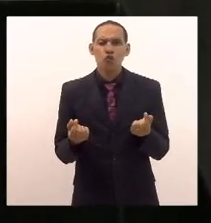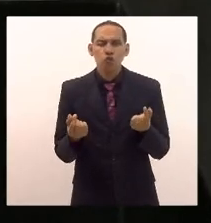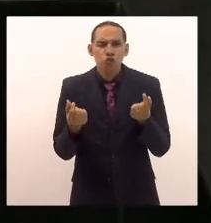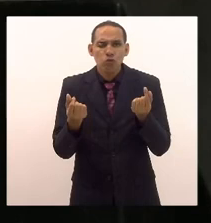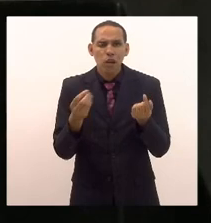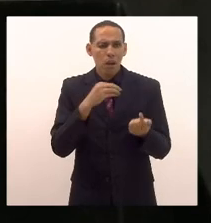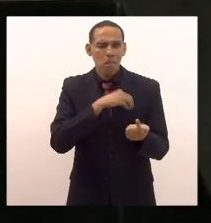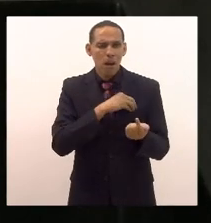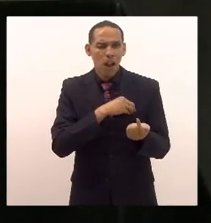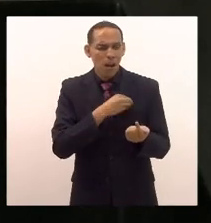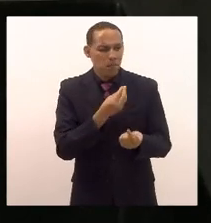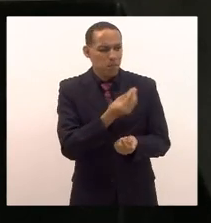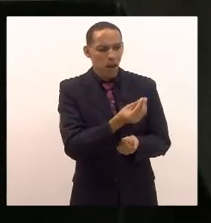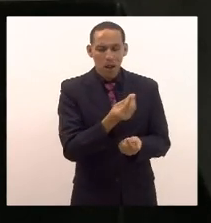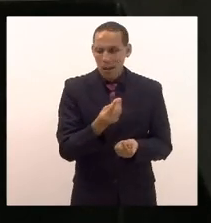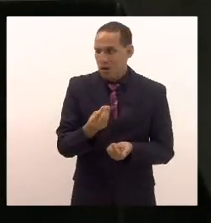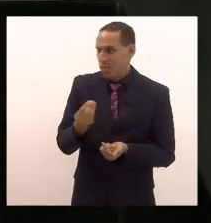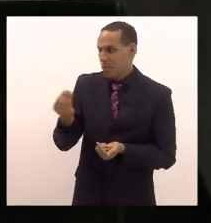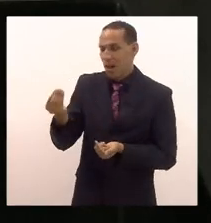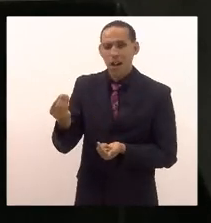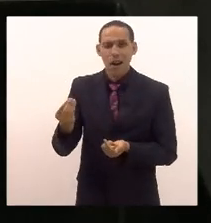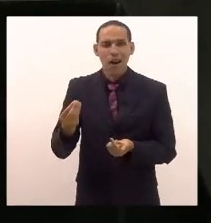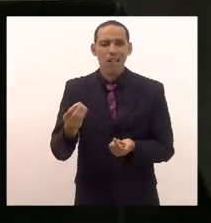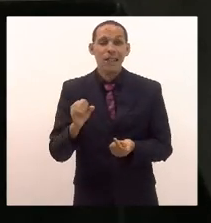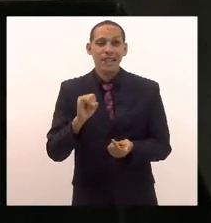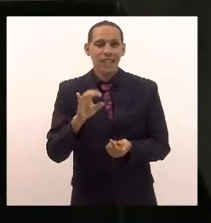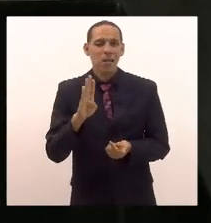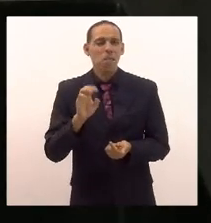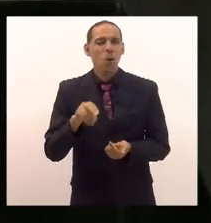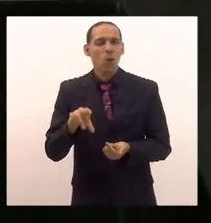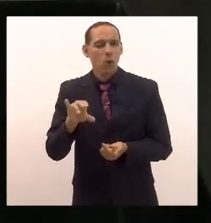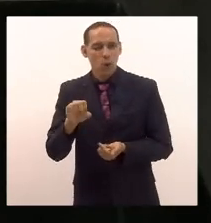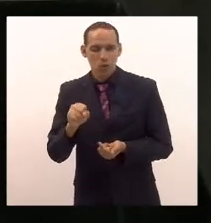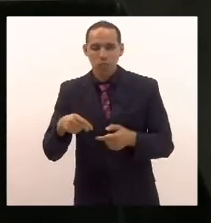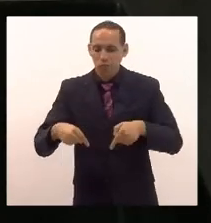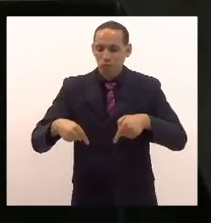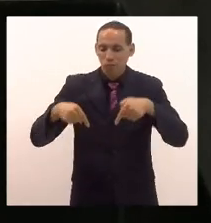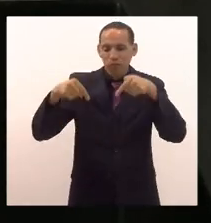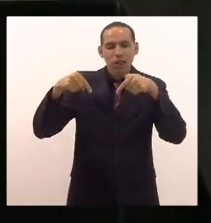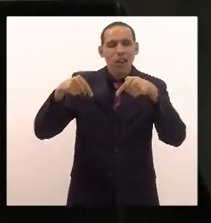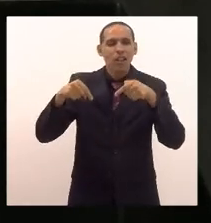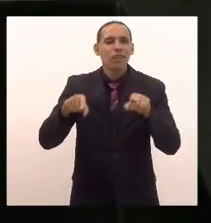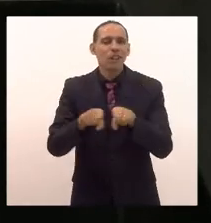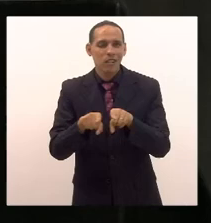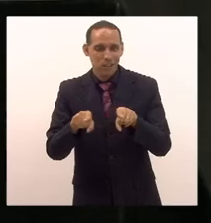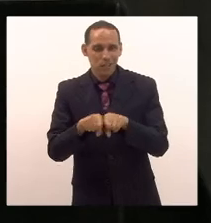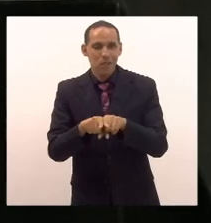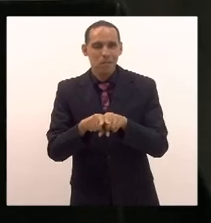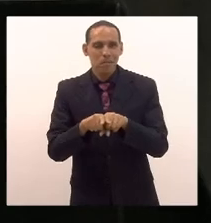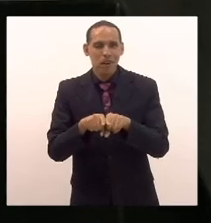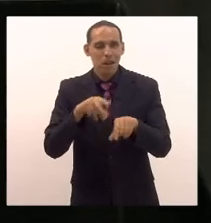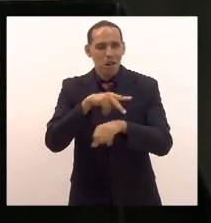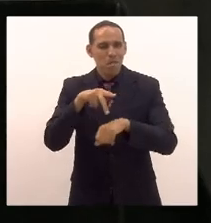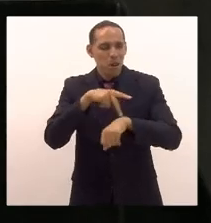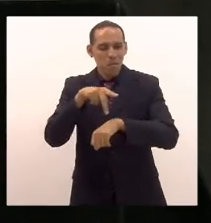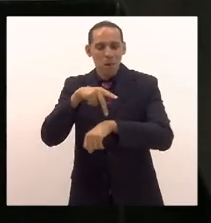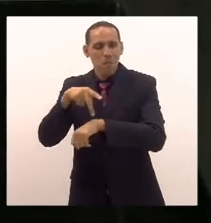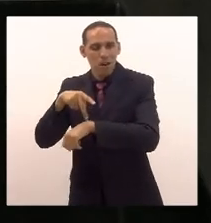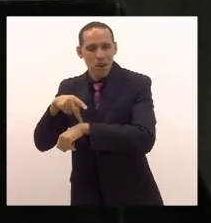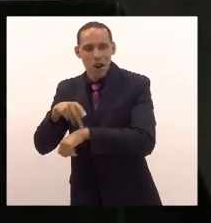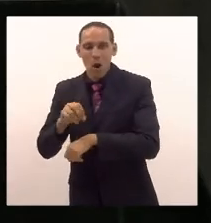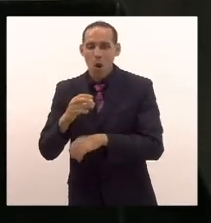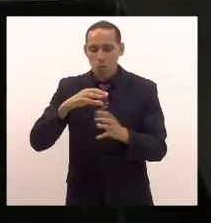né no bônus pela competição em disputas internacionais mundiais